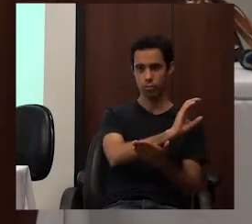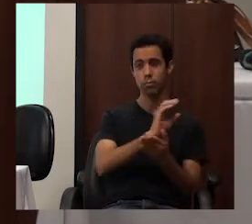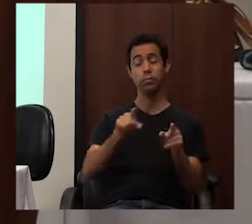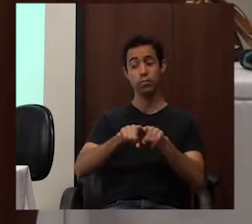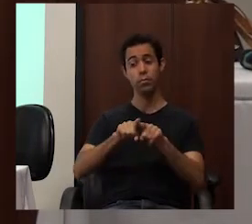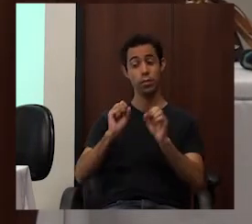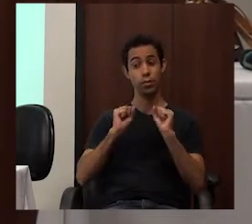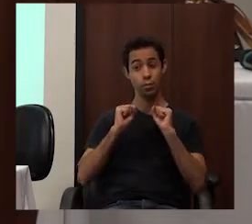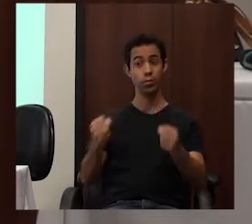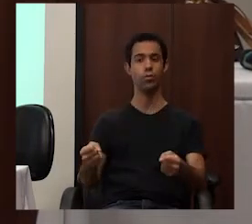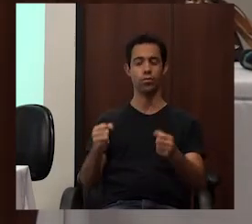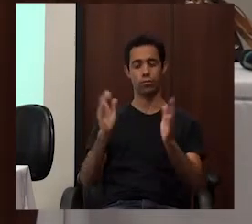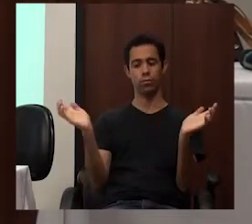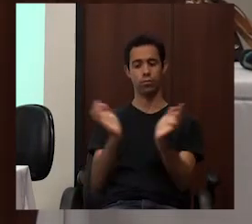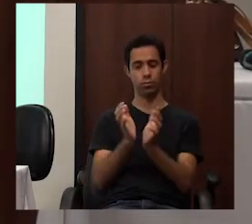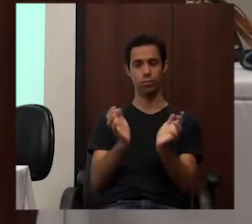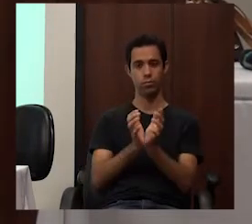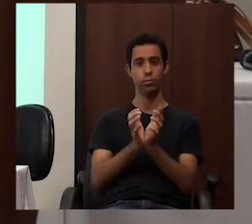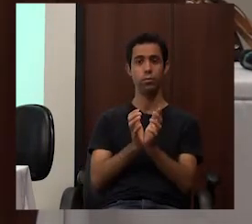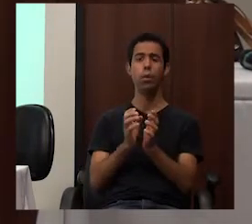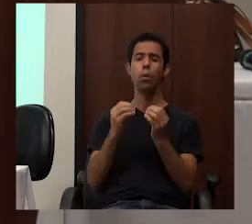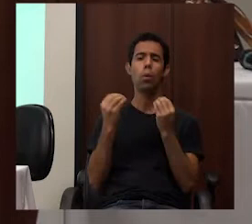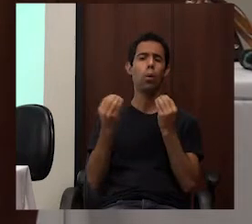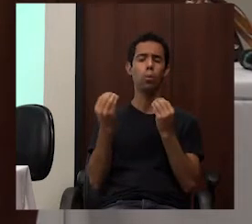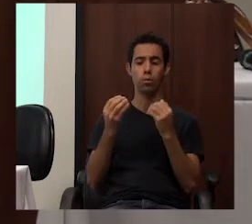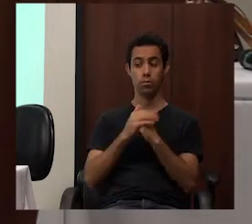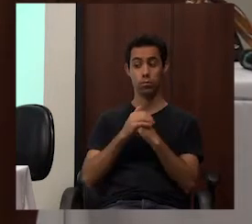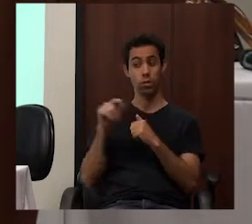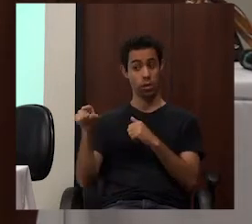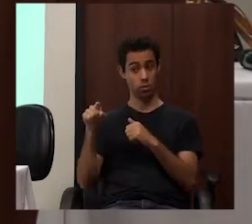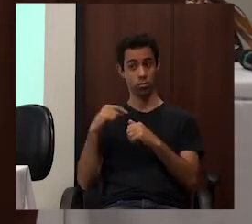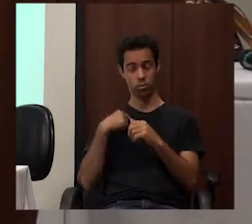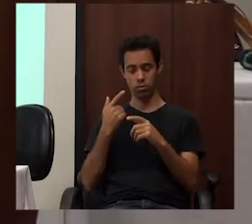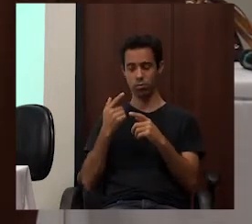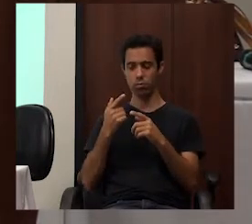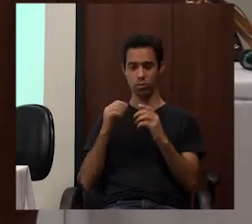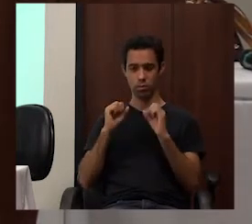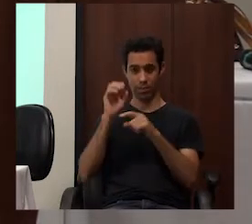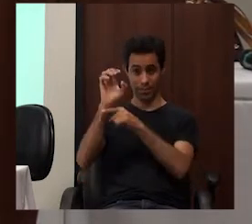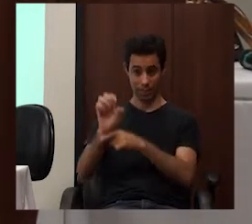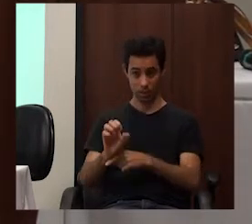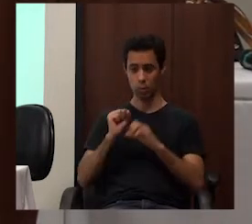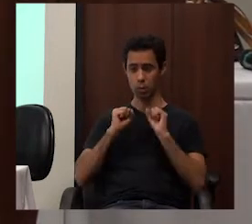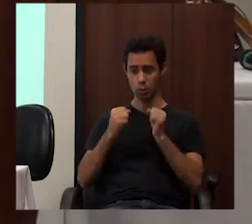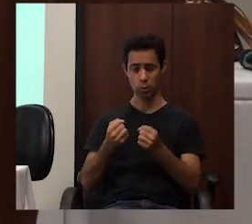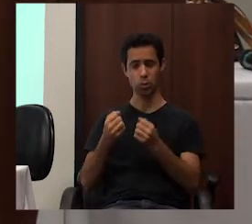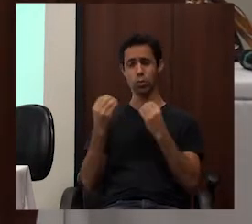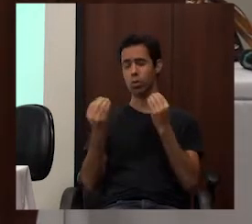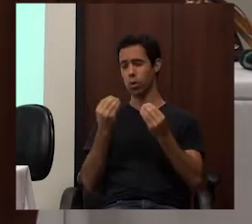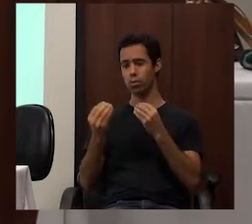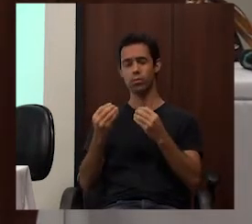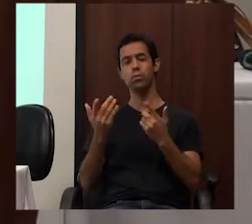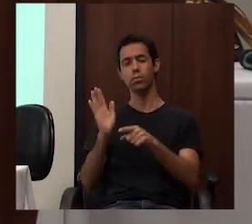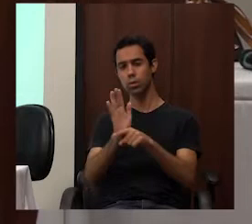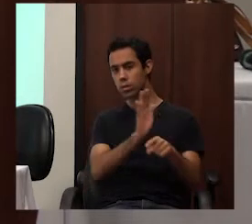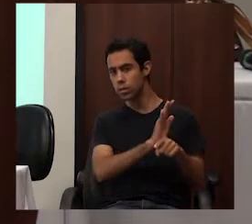equipe. Como que o Estado vai se organizar, vai se planejar, se ele tem que ter, além do planejamento comum